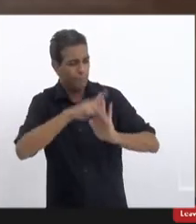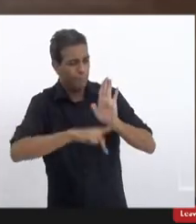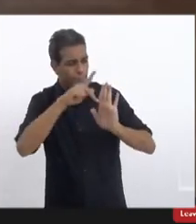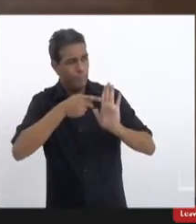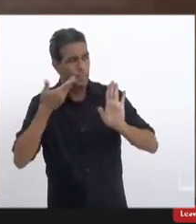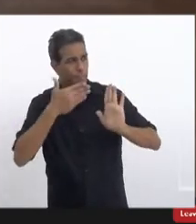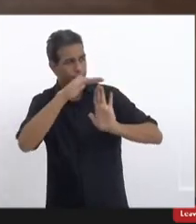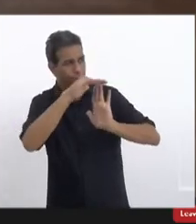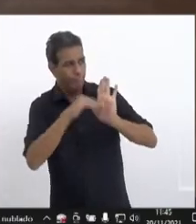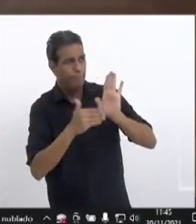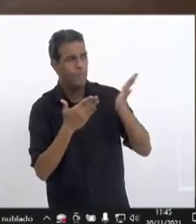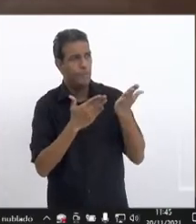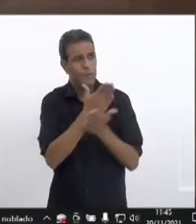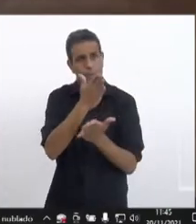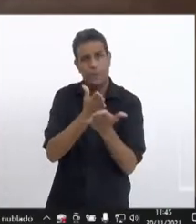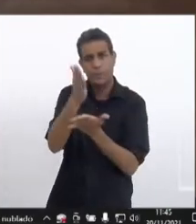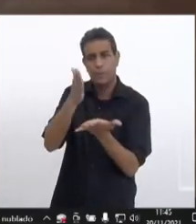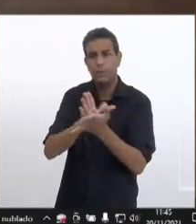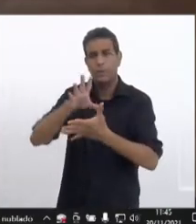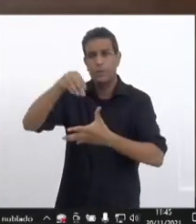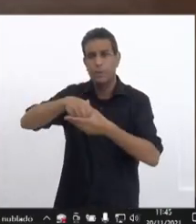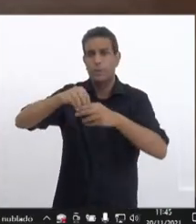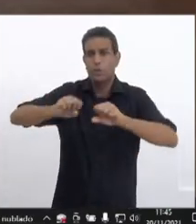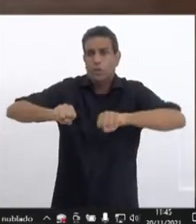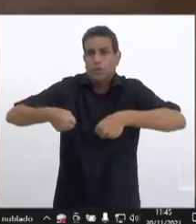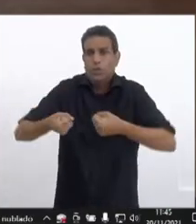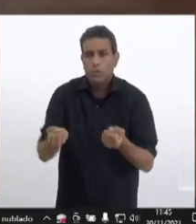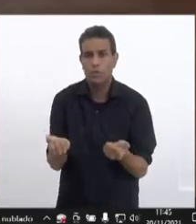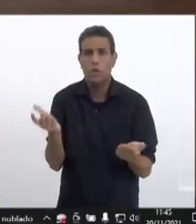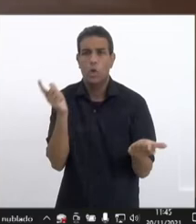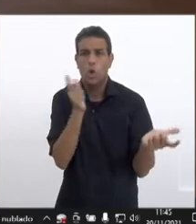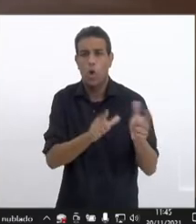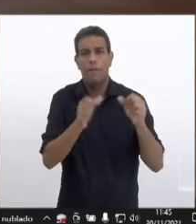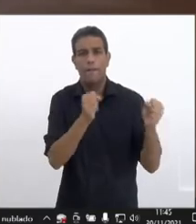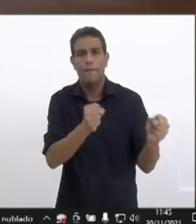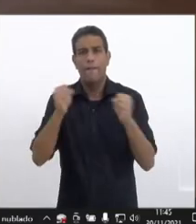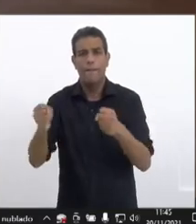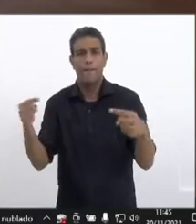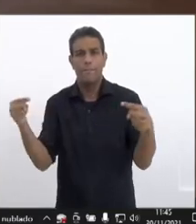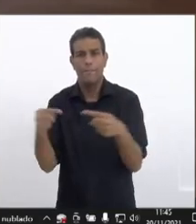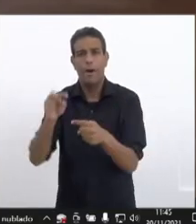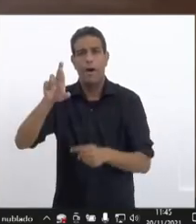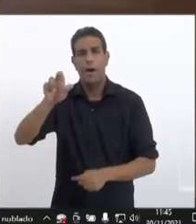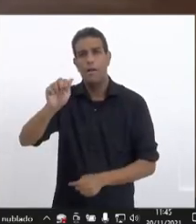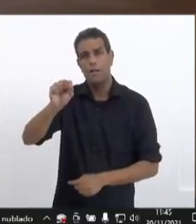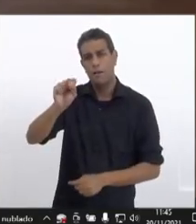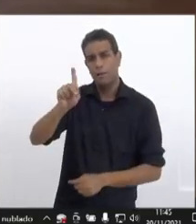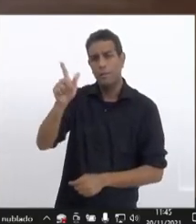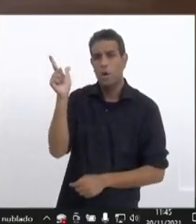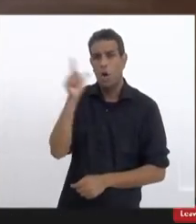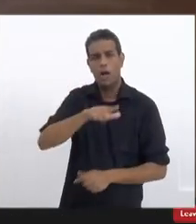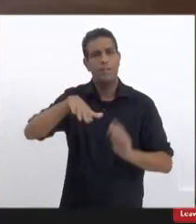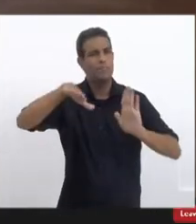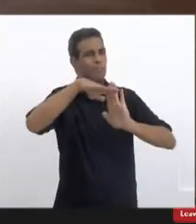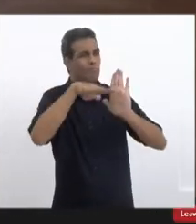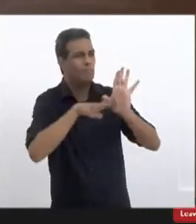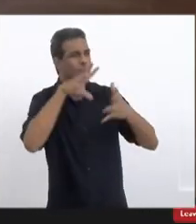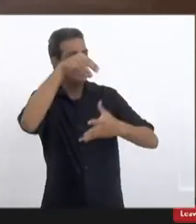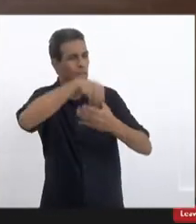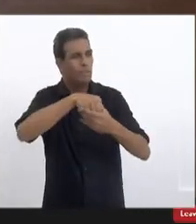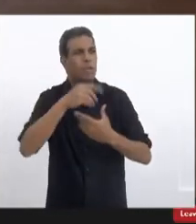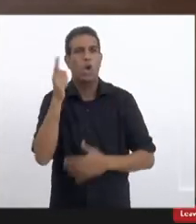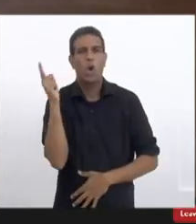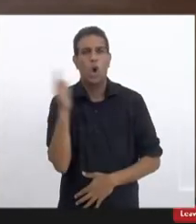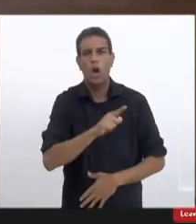foi distribuído por todos os defensores, é para que seja fortalecido a RAPS. Nós elaboramos um manual que prevê como